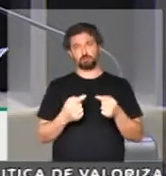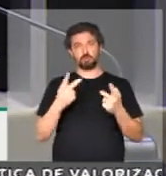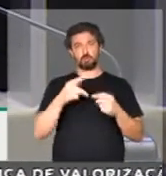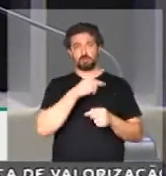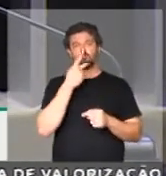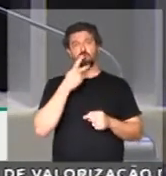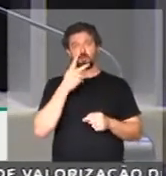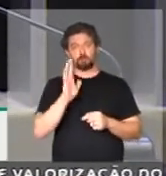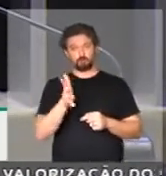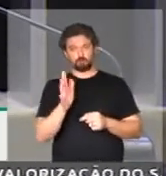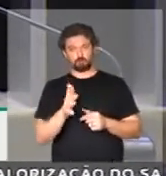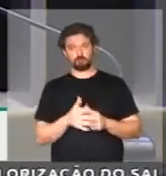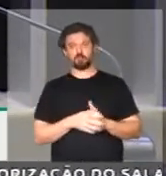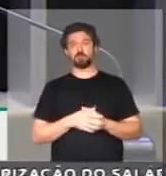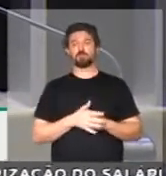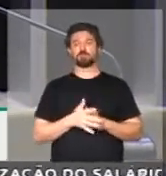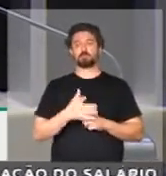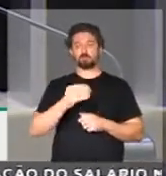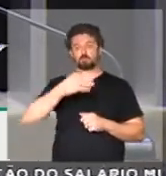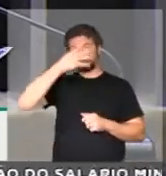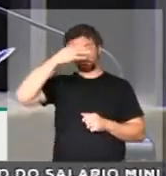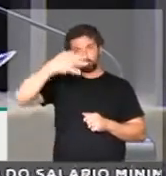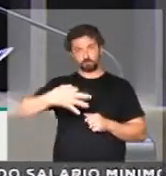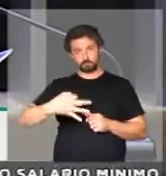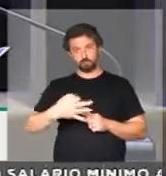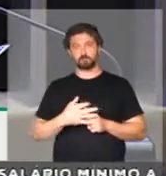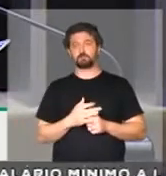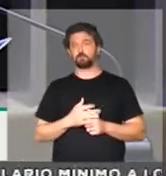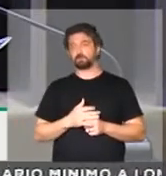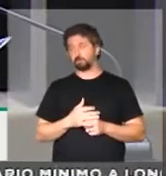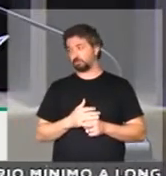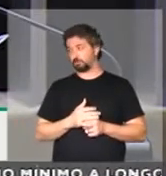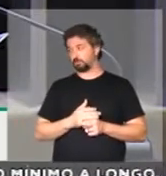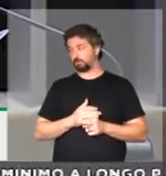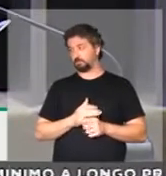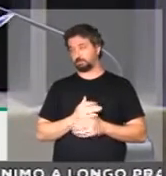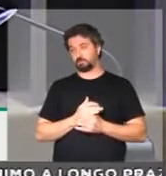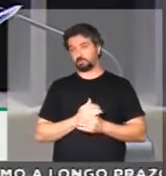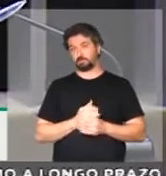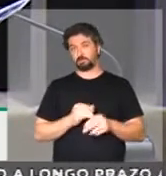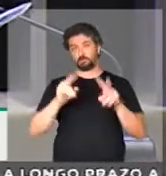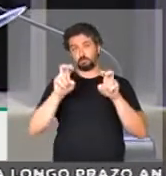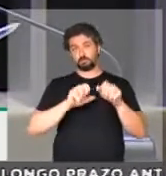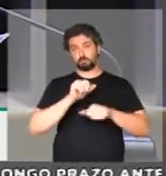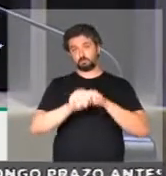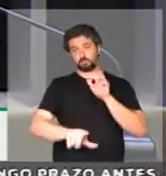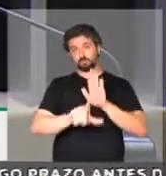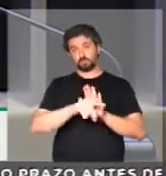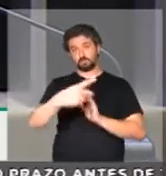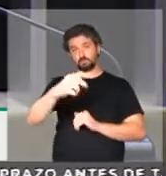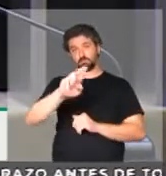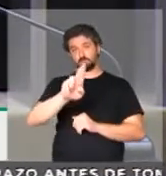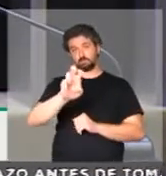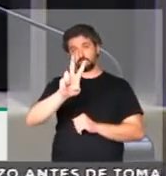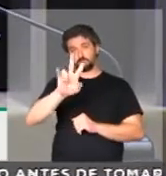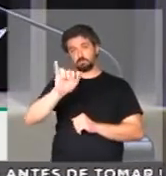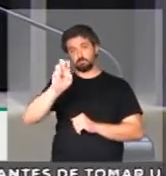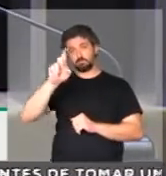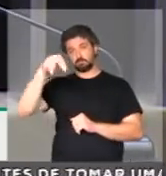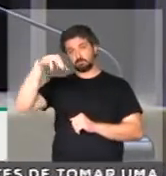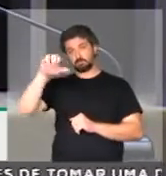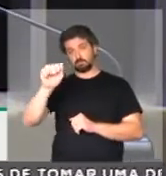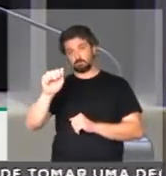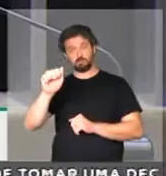colocou de forma ponderada e de forma assertiva, a questão da reforma da Previdência. O